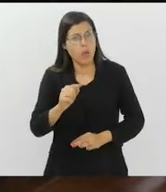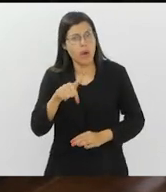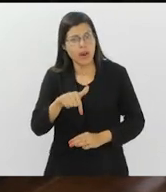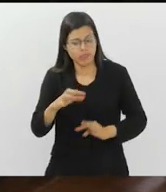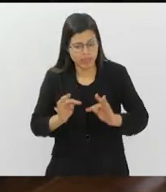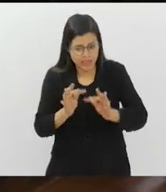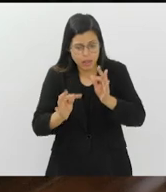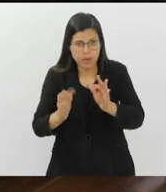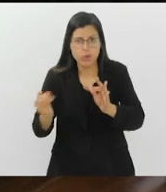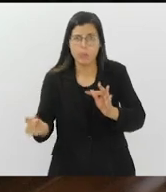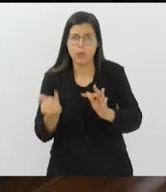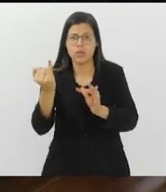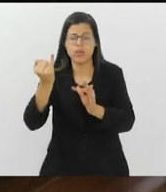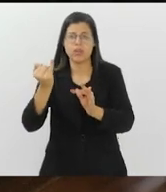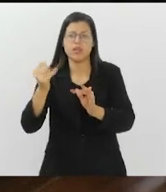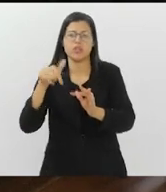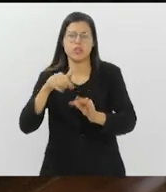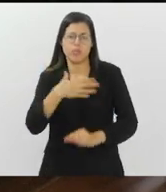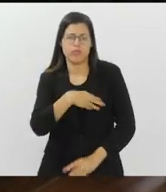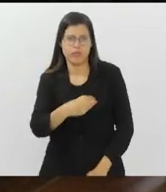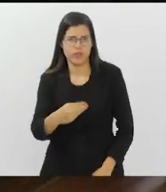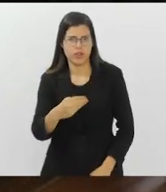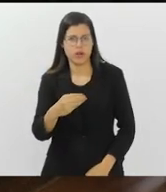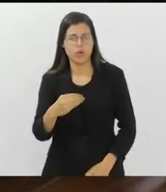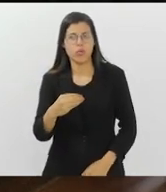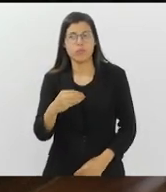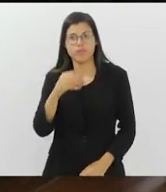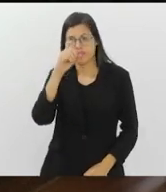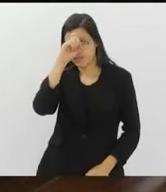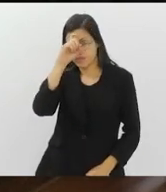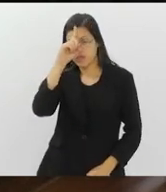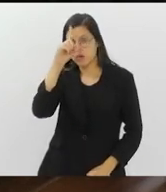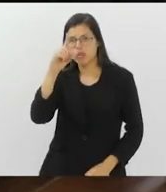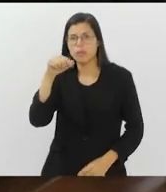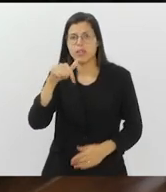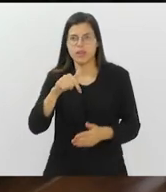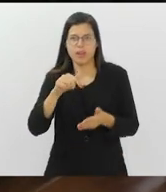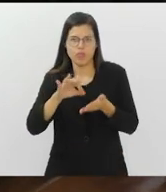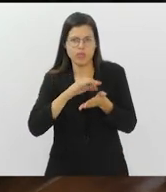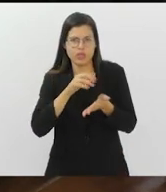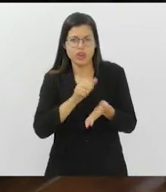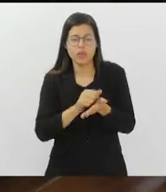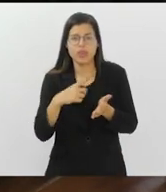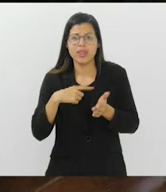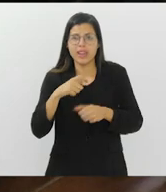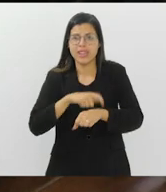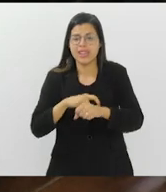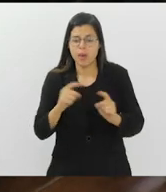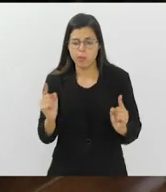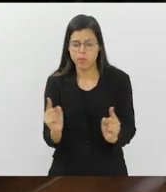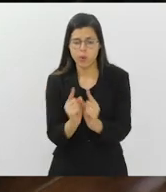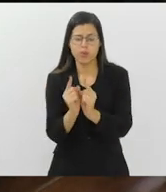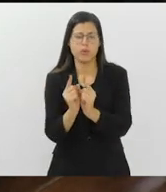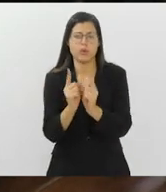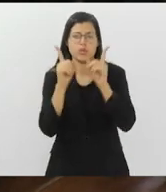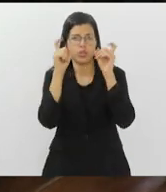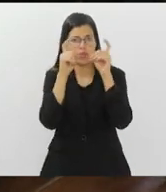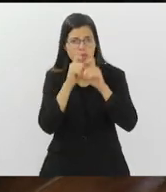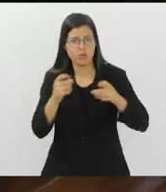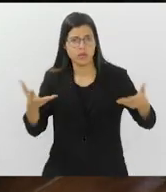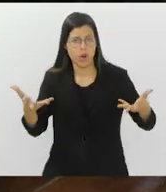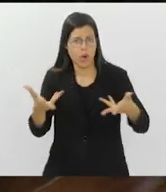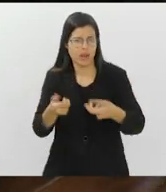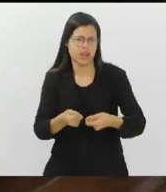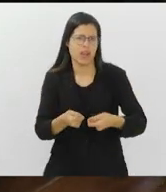As clínicas credenciadas oferecem tempo reduzido, que impossibilita a qualidade dos atendimentos, por pressão